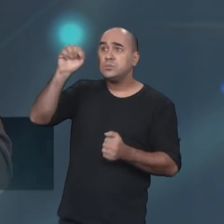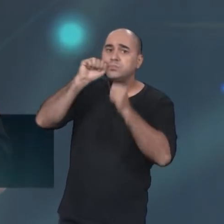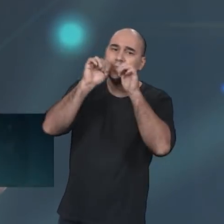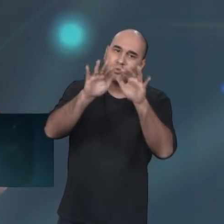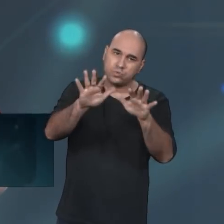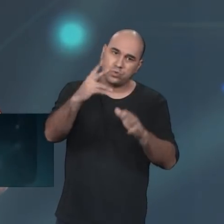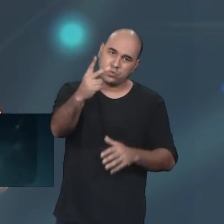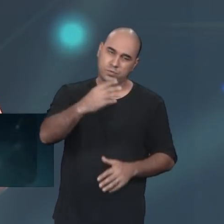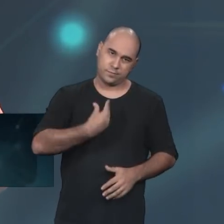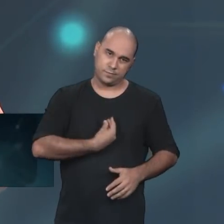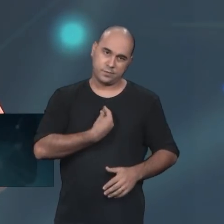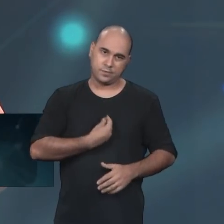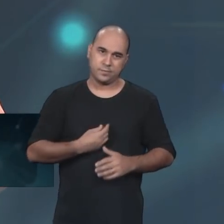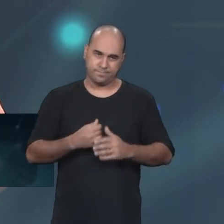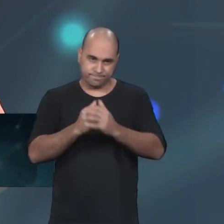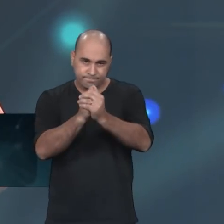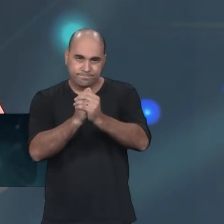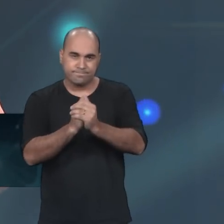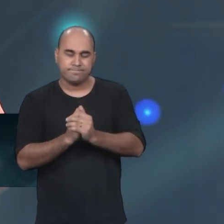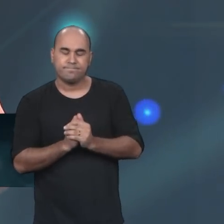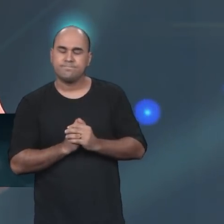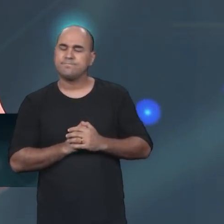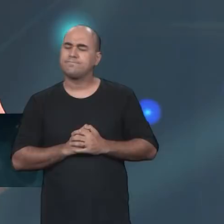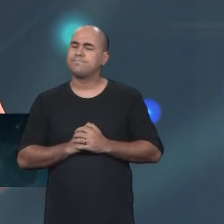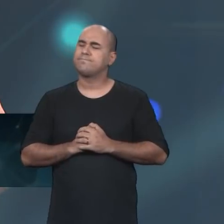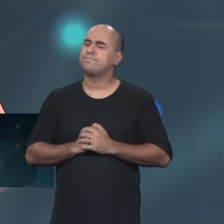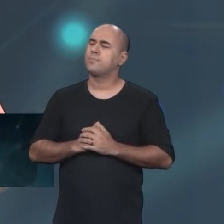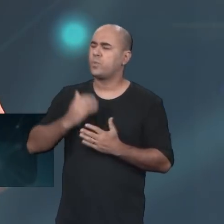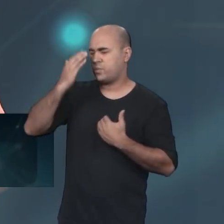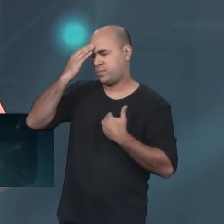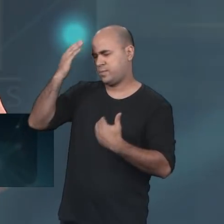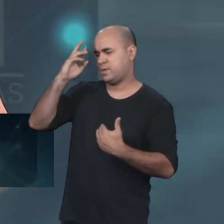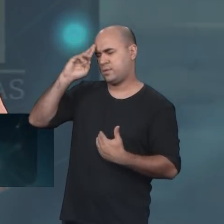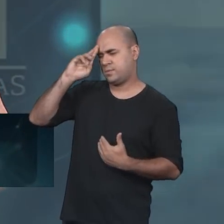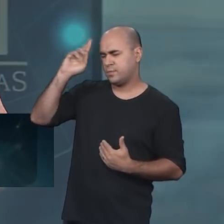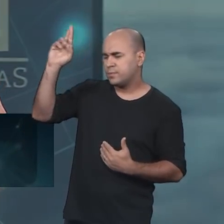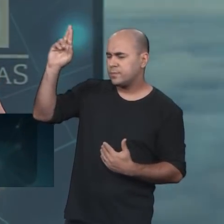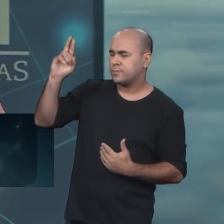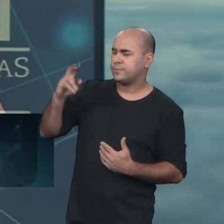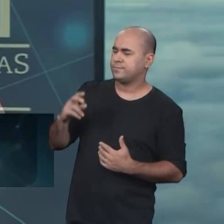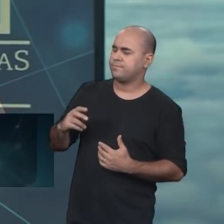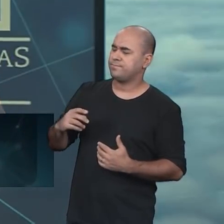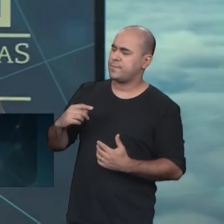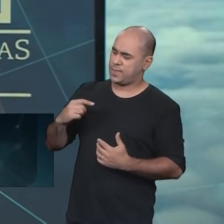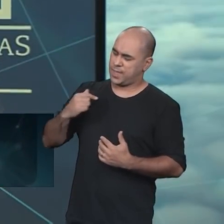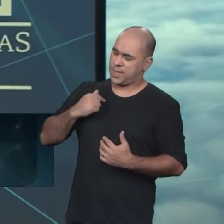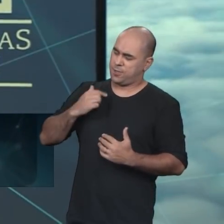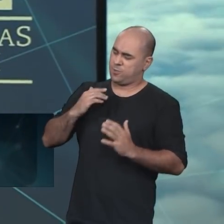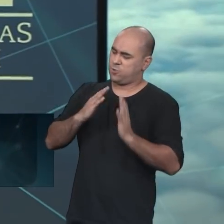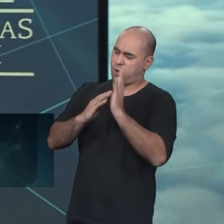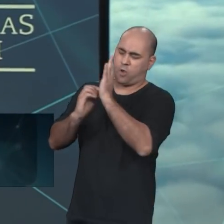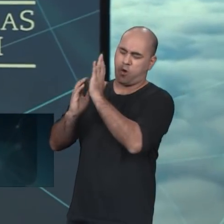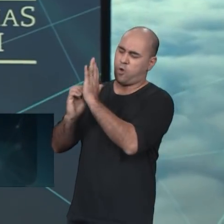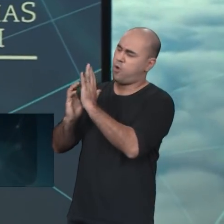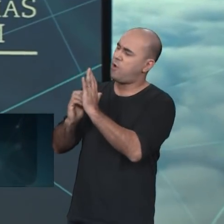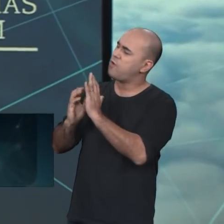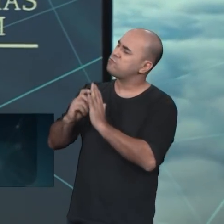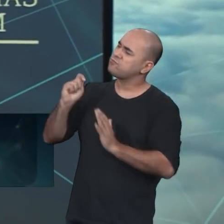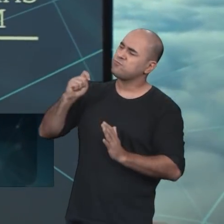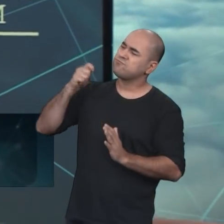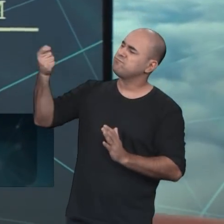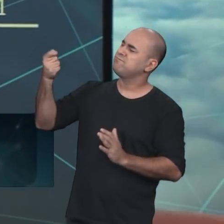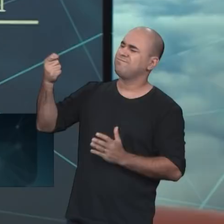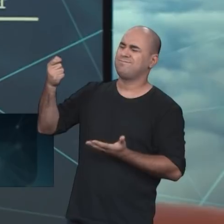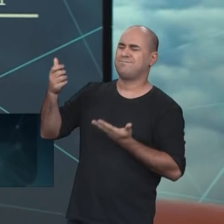comigo nesse momento. Obrigado, Senhor. Eu louvo o Teu nome, ó Pai, pelo privilégio que o